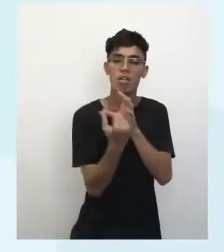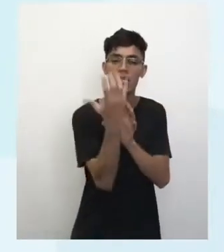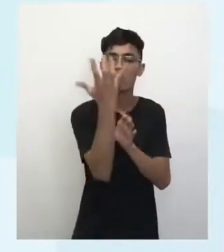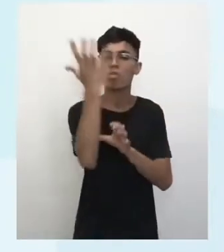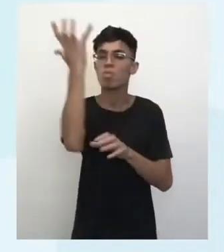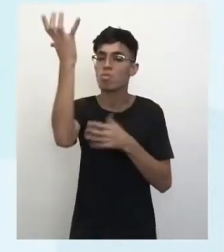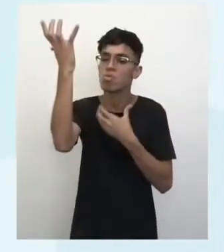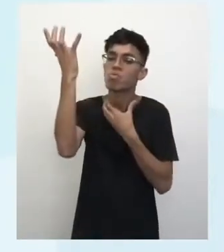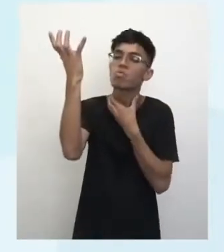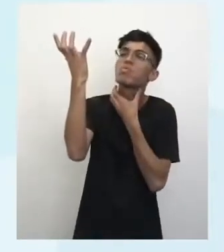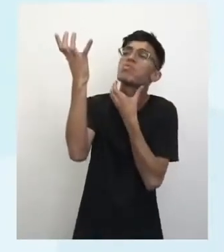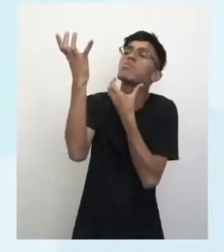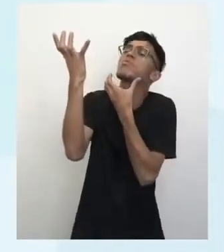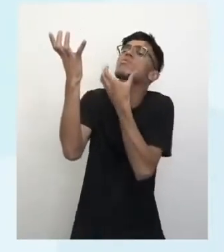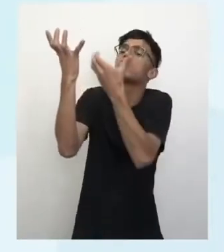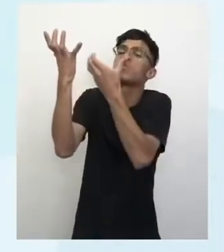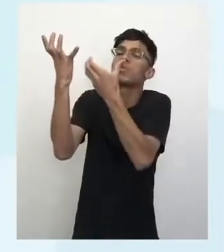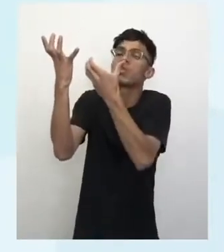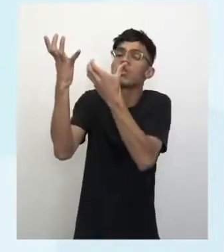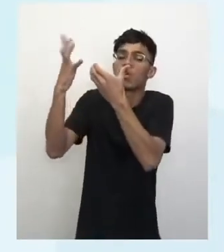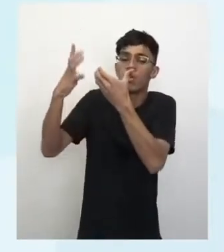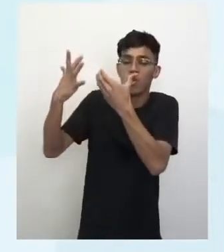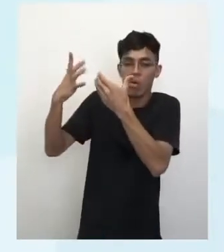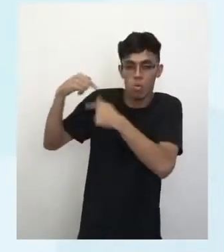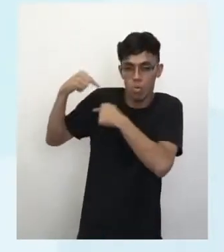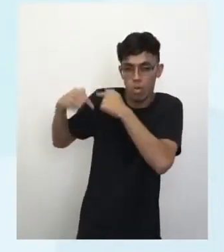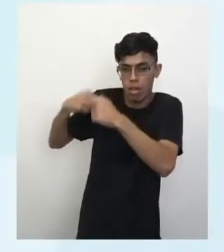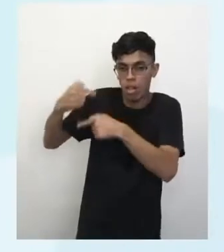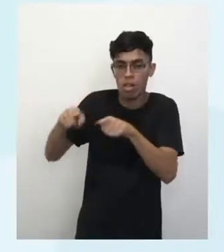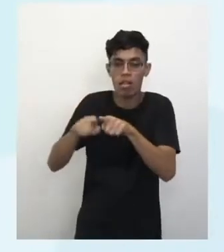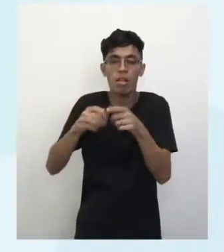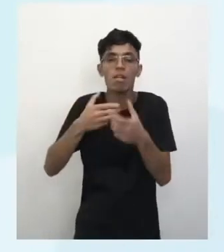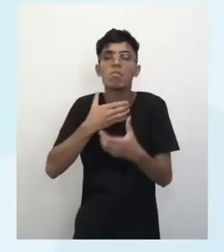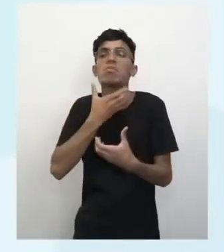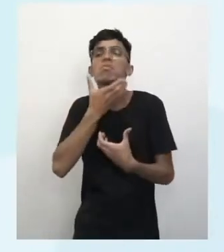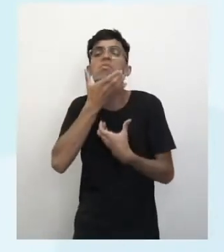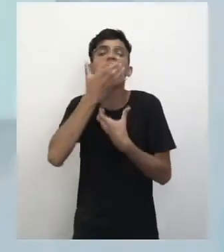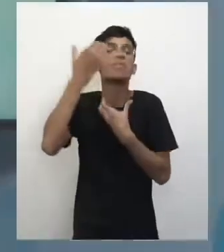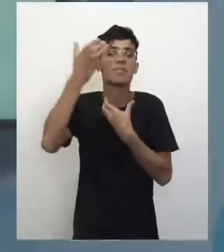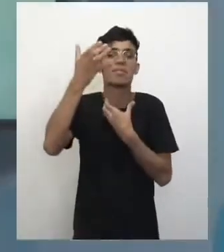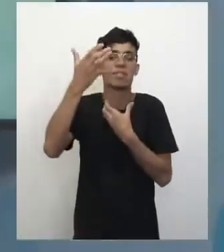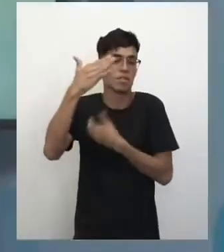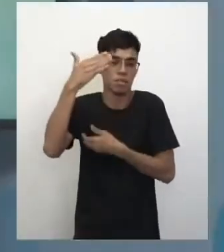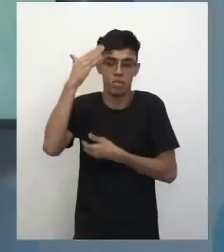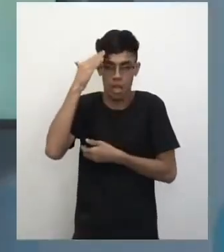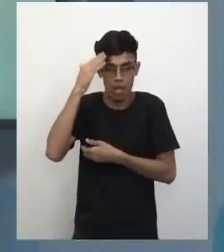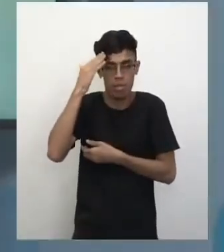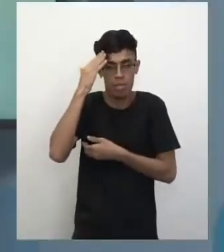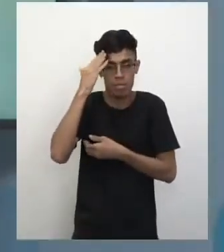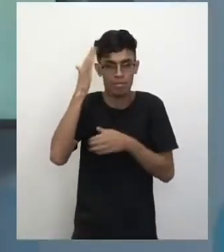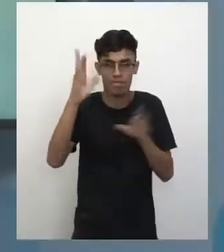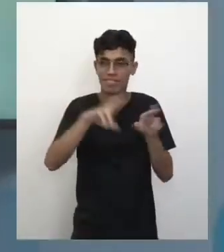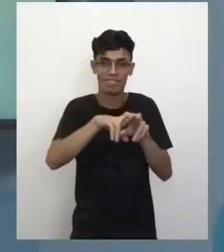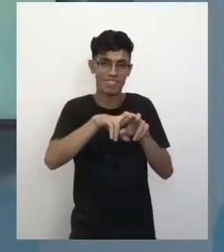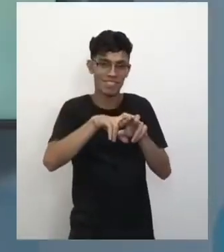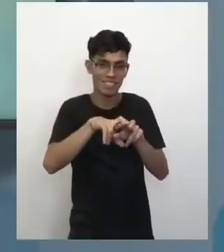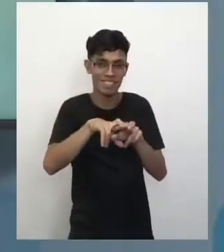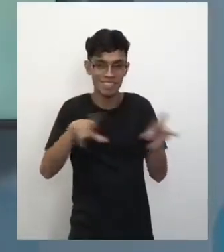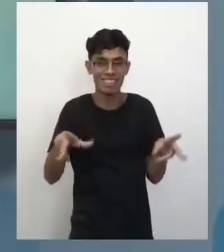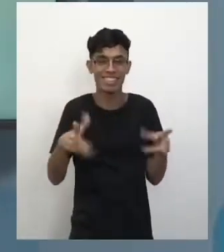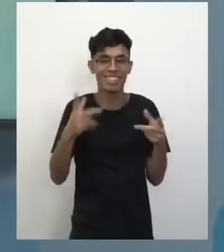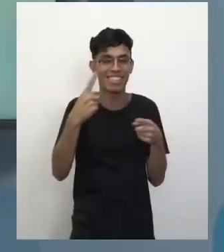seus descendentes iam tendo cada vez pescoços maiores. Hoje a gente sabe que não é assim e a gente sabe disso por